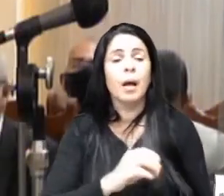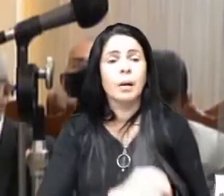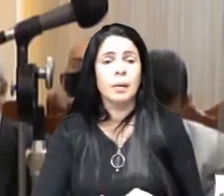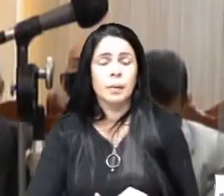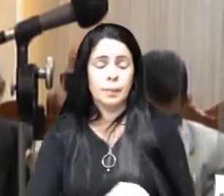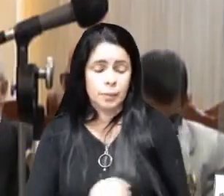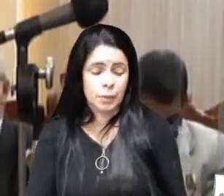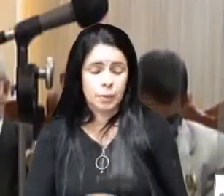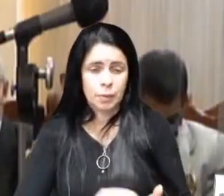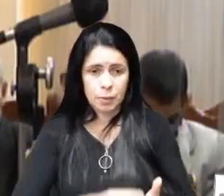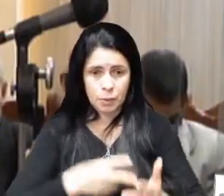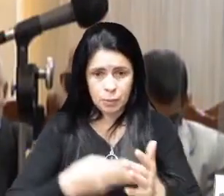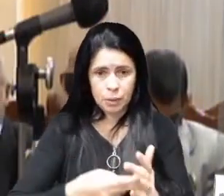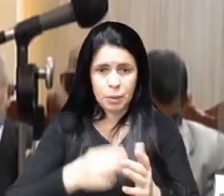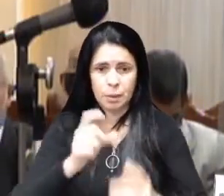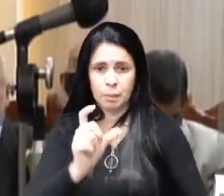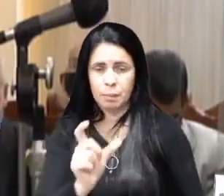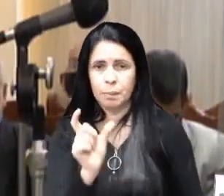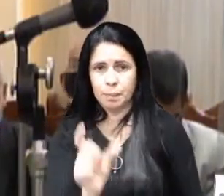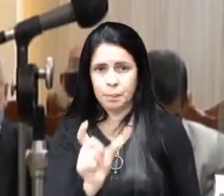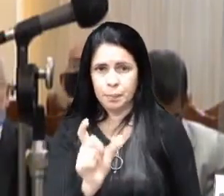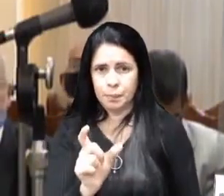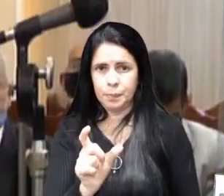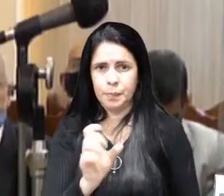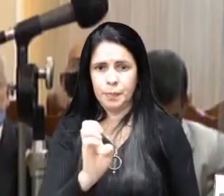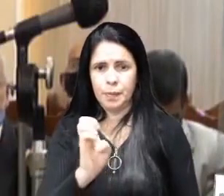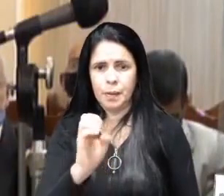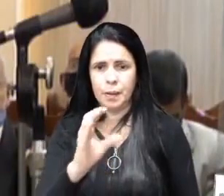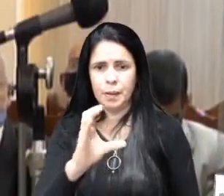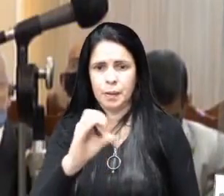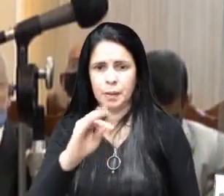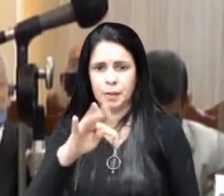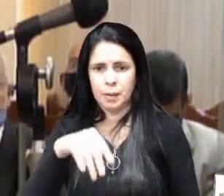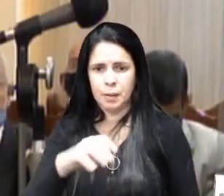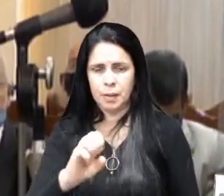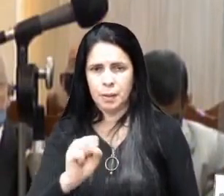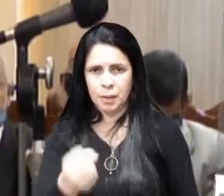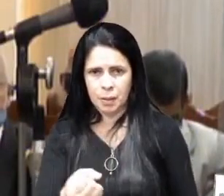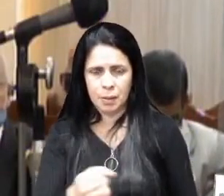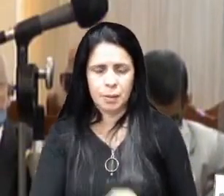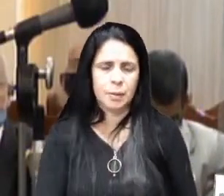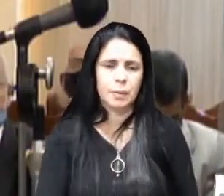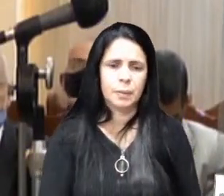que estica seus músculos para dar o máximo de si.